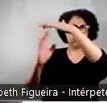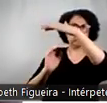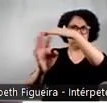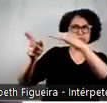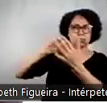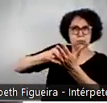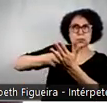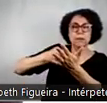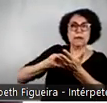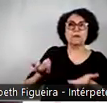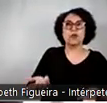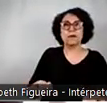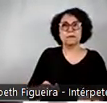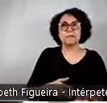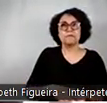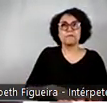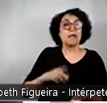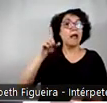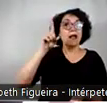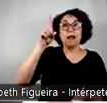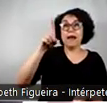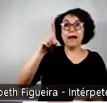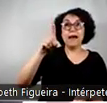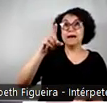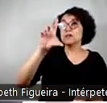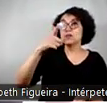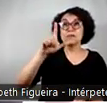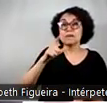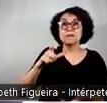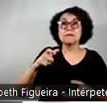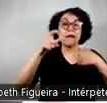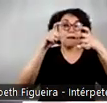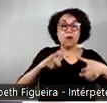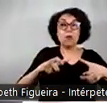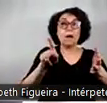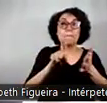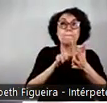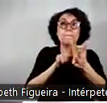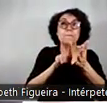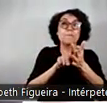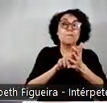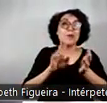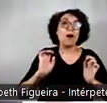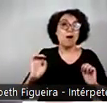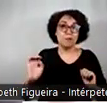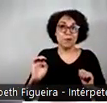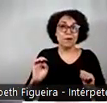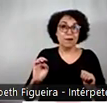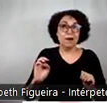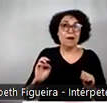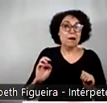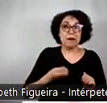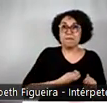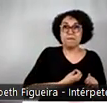Por que que não tem campo de refugiado na Europa, né? Porque não existe, né? O que tem na Europa são prisões administrativas, igual nos Estados